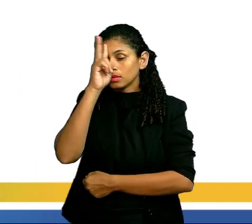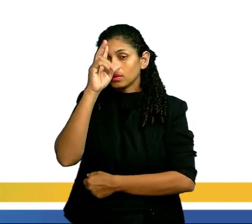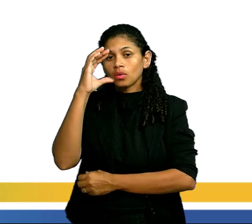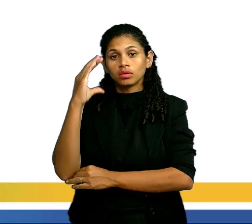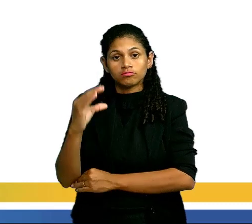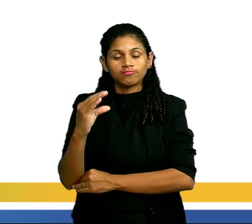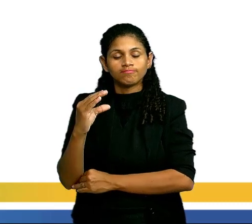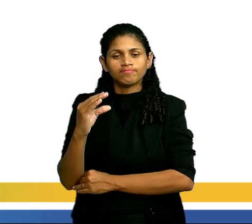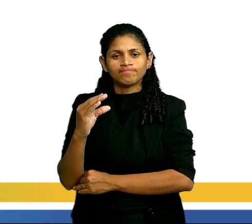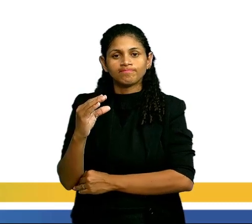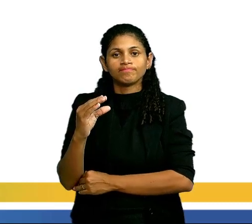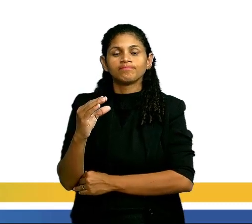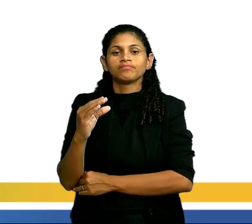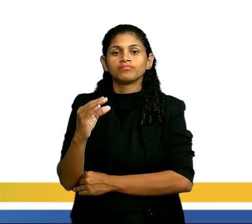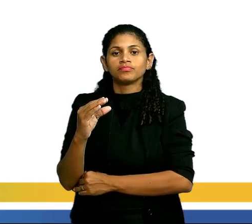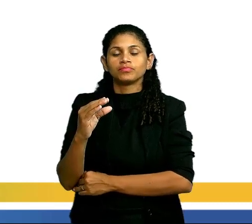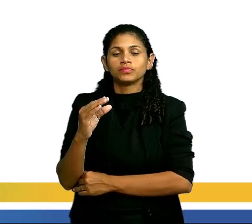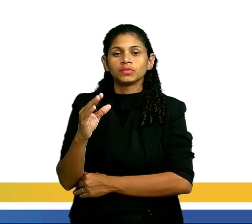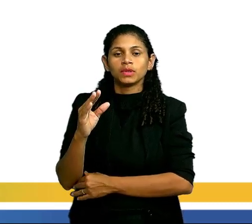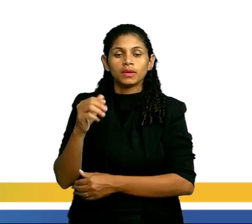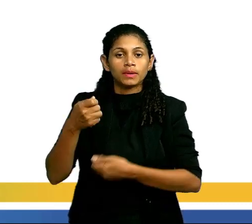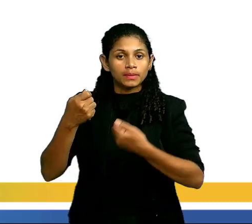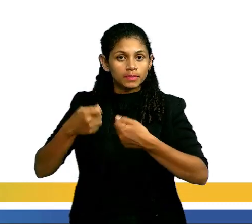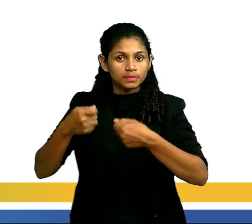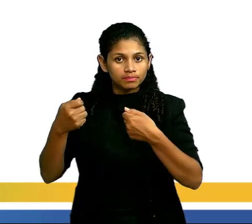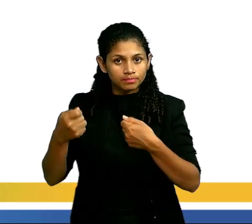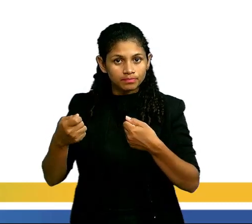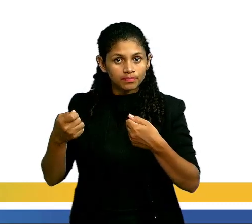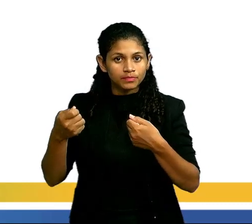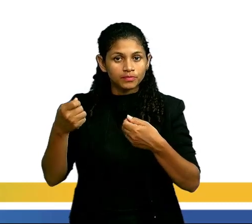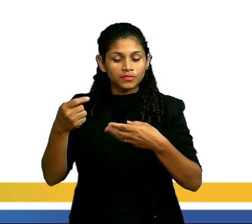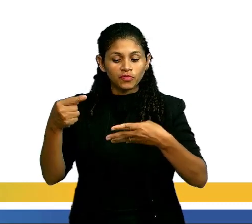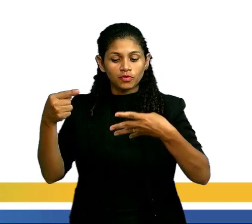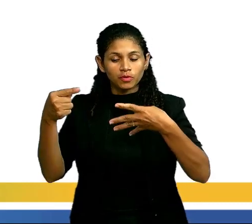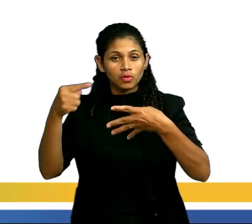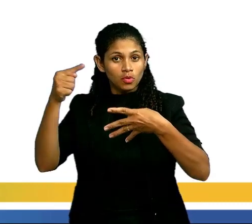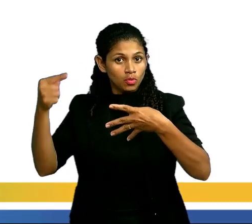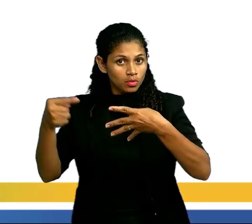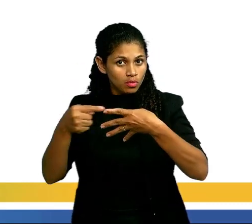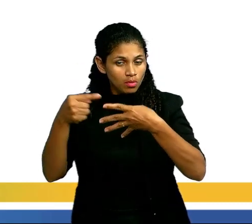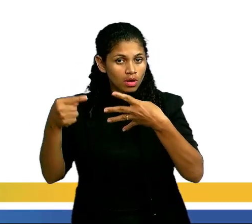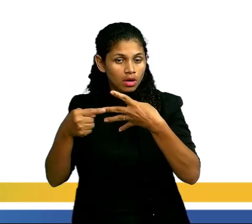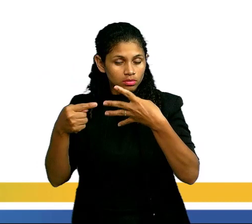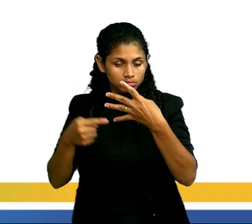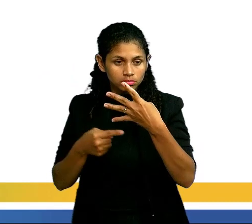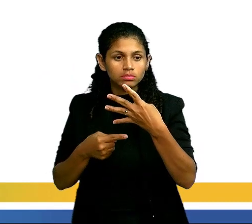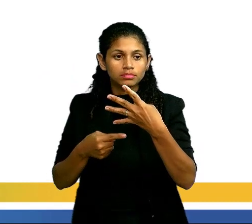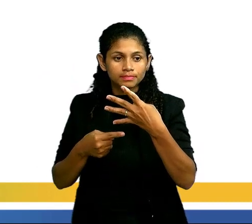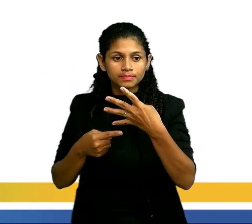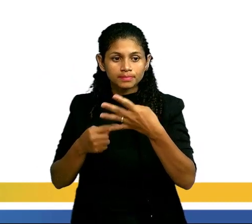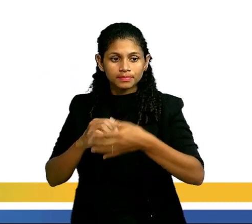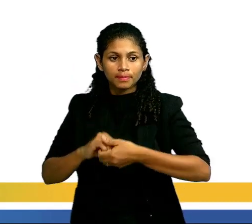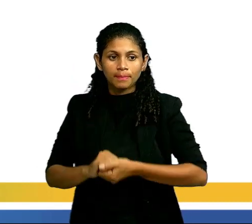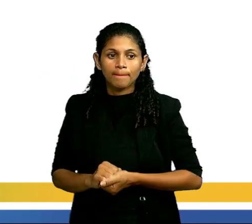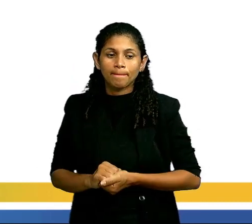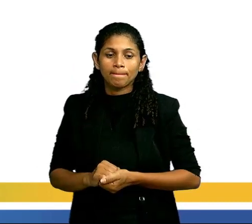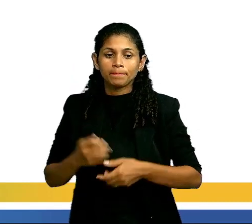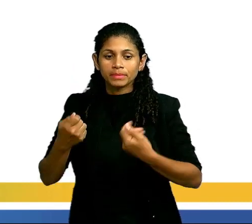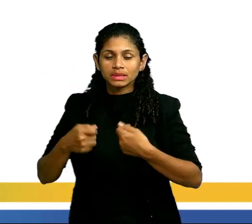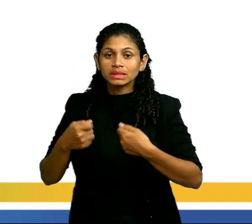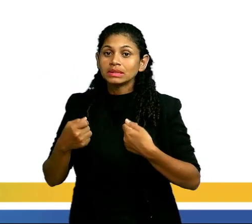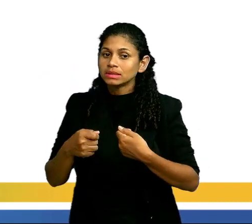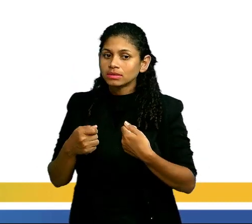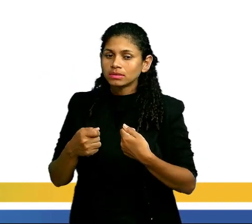obrigatoriamente tem que fazer 4 ligações, então se ele é um sp3, para 4 precisa de mais um. Então,